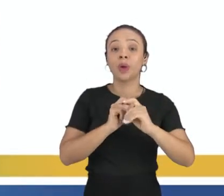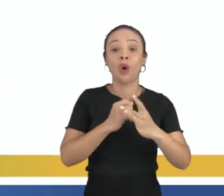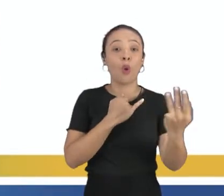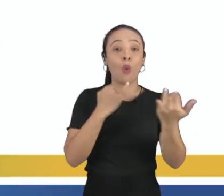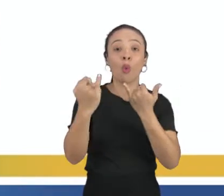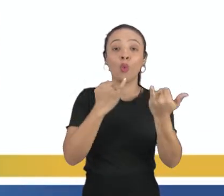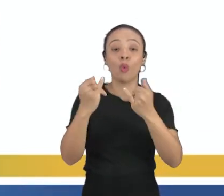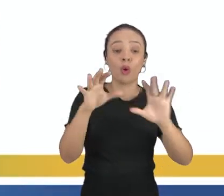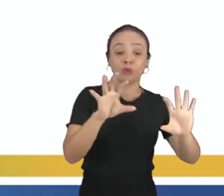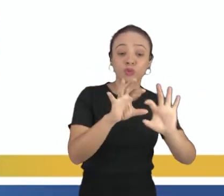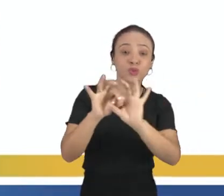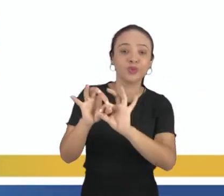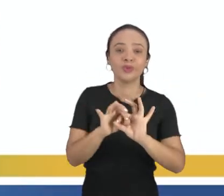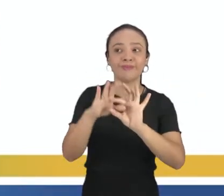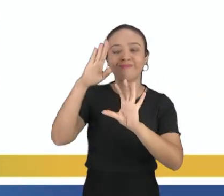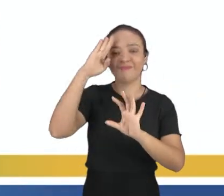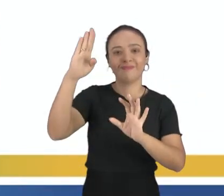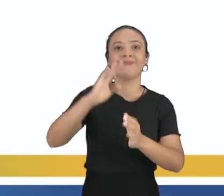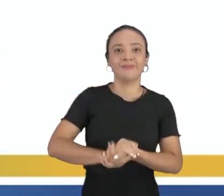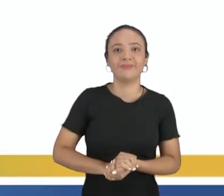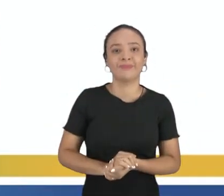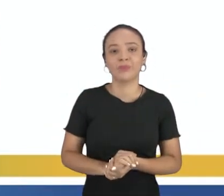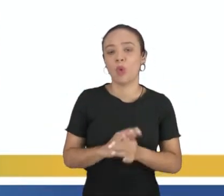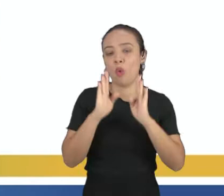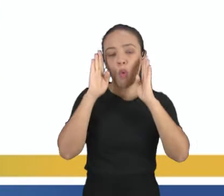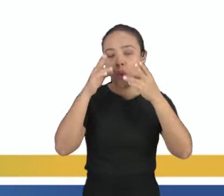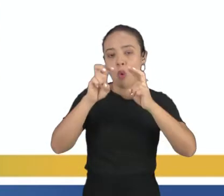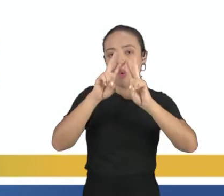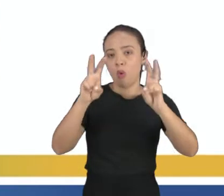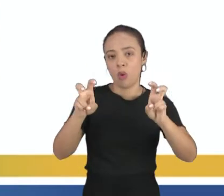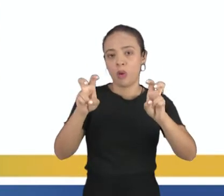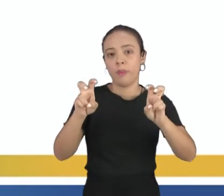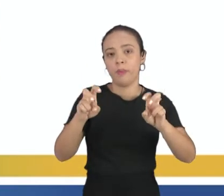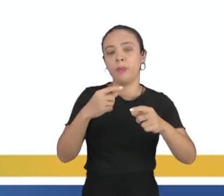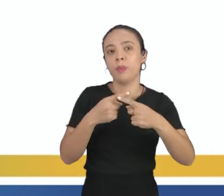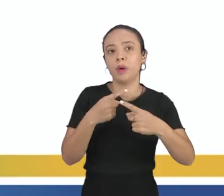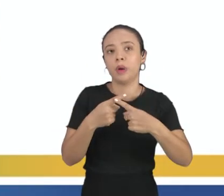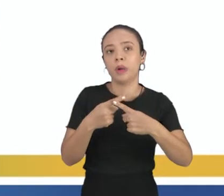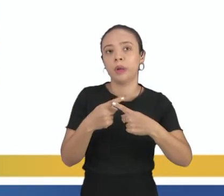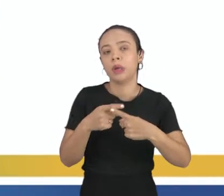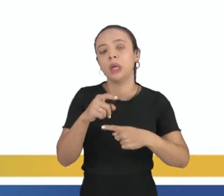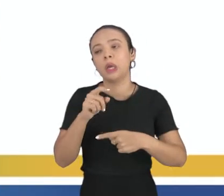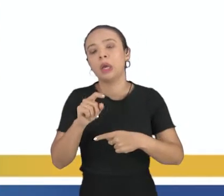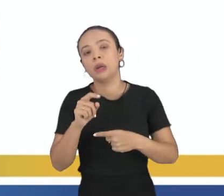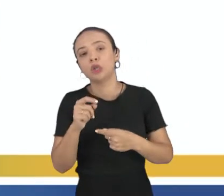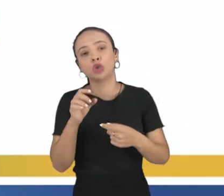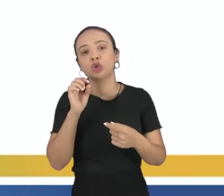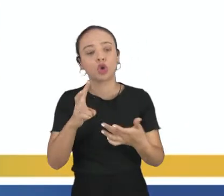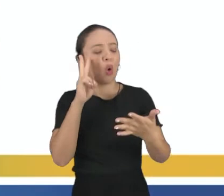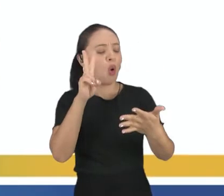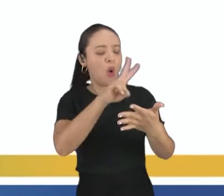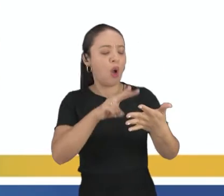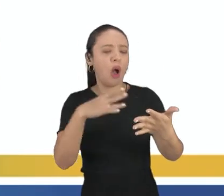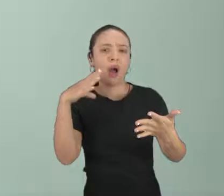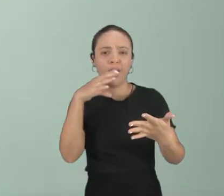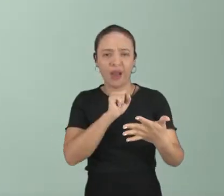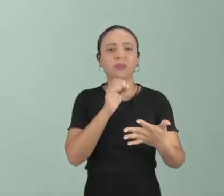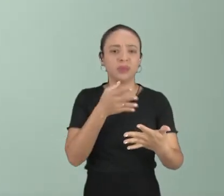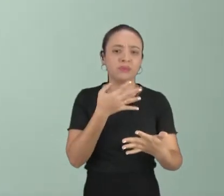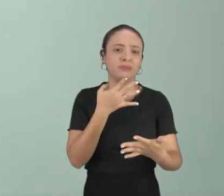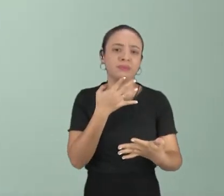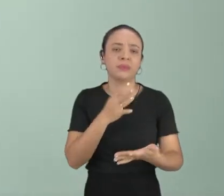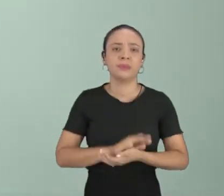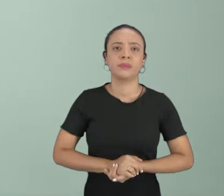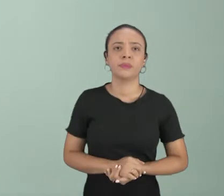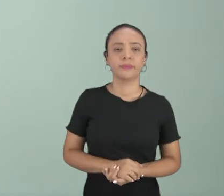as principais informações sobre determinado tema para servir como uma fonte de consulta mais rápida. Então percebam